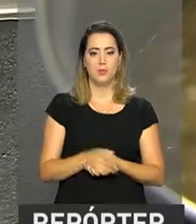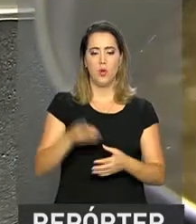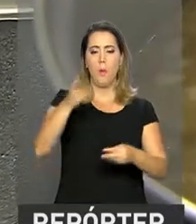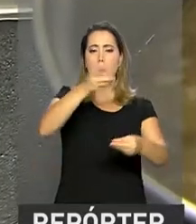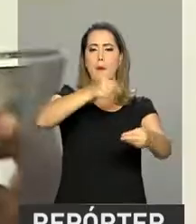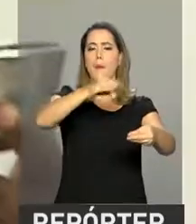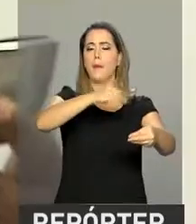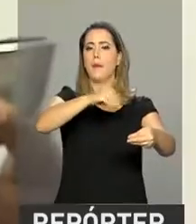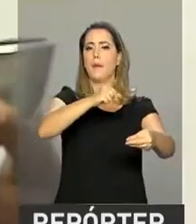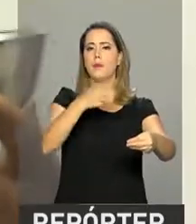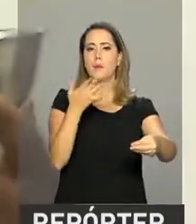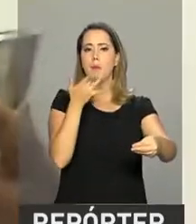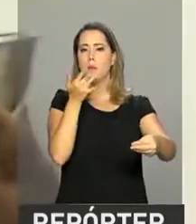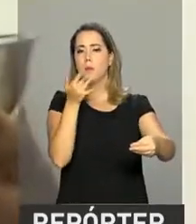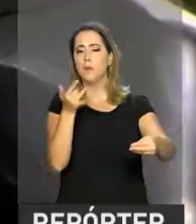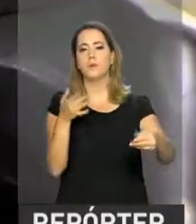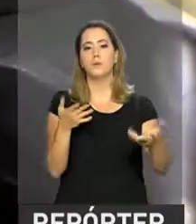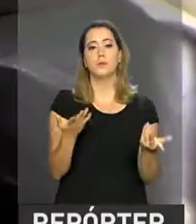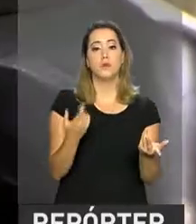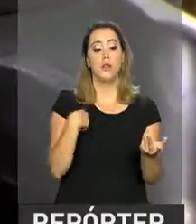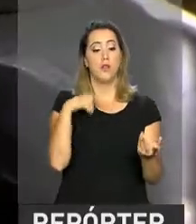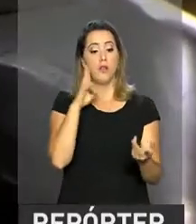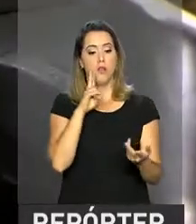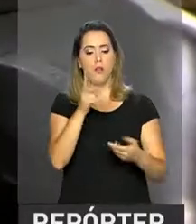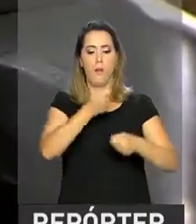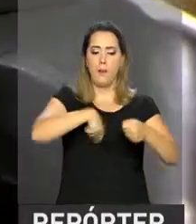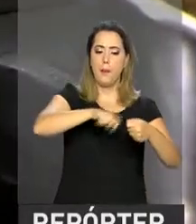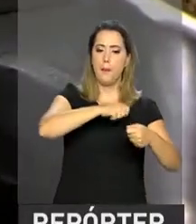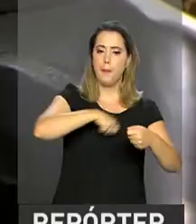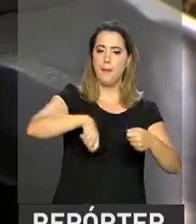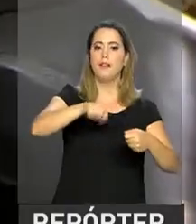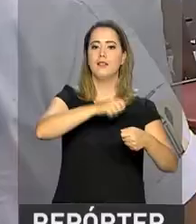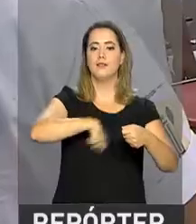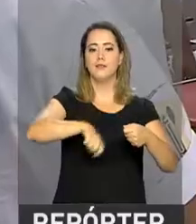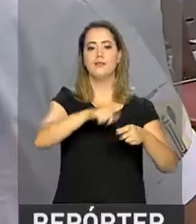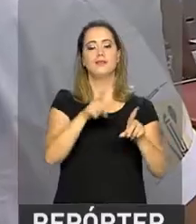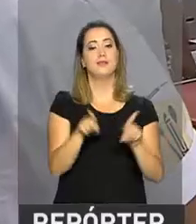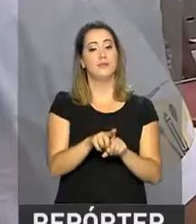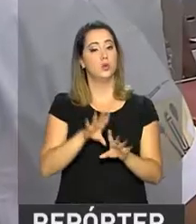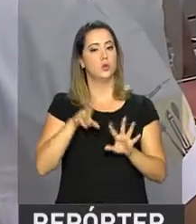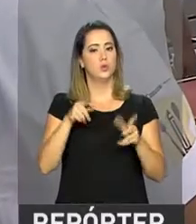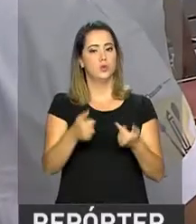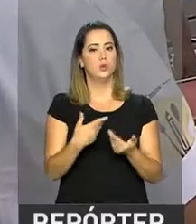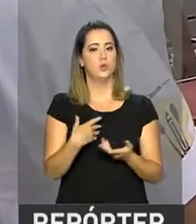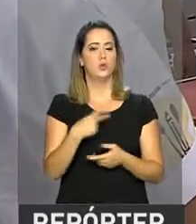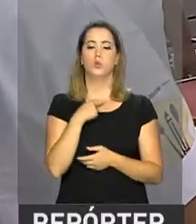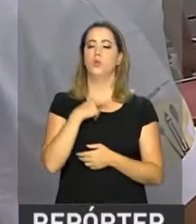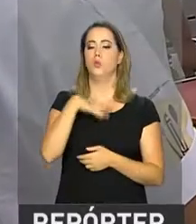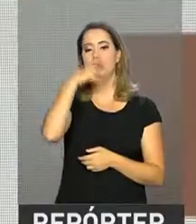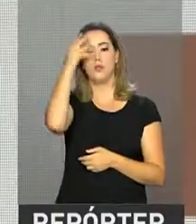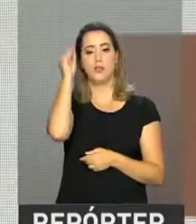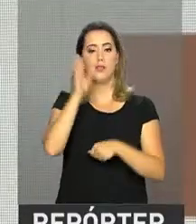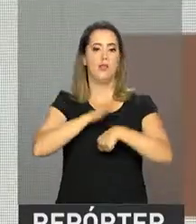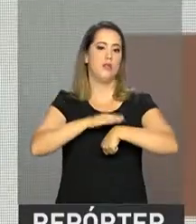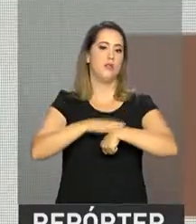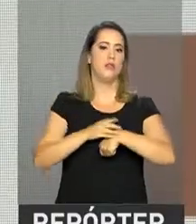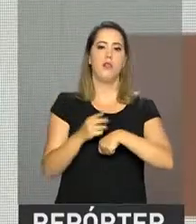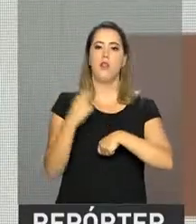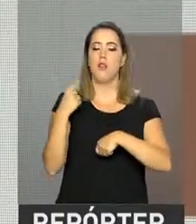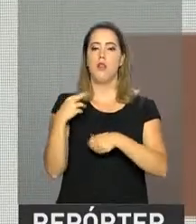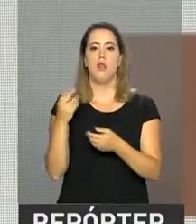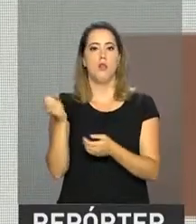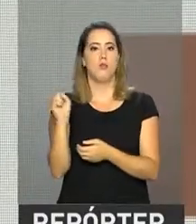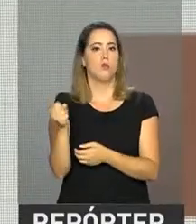tempera, prova e dá aquela mexidinha. E tudo sem esquecer do tempo, cada